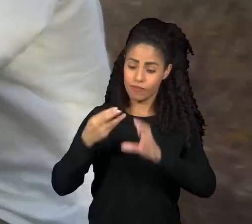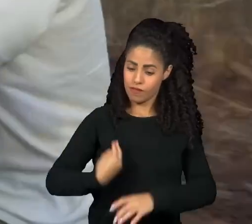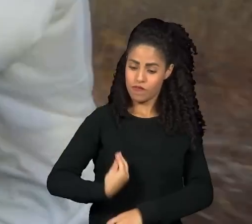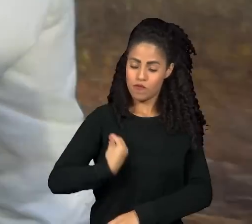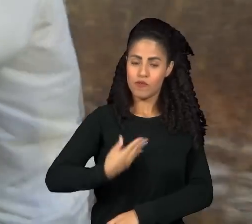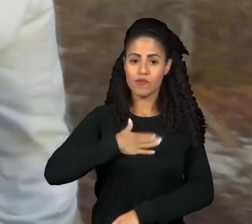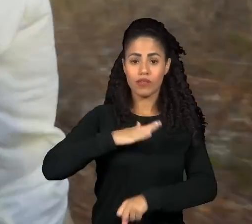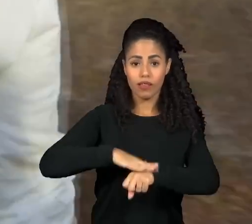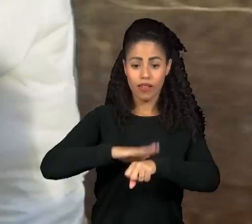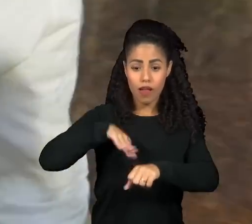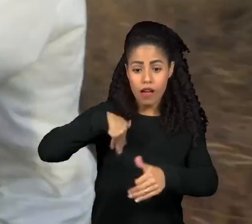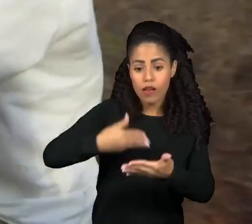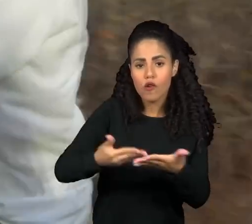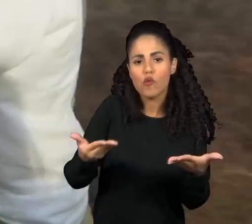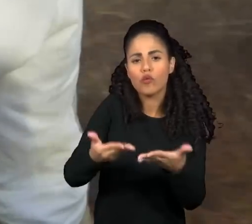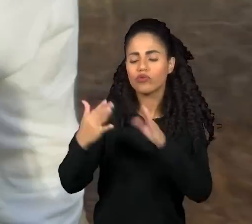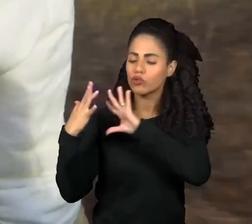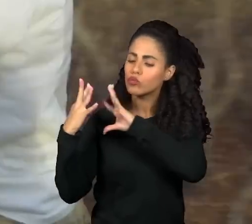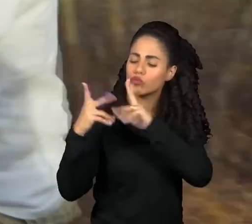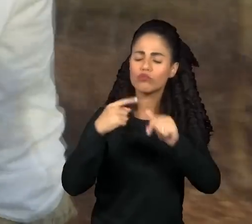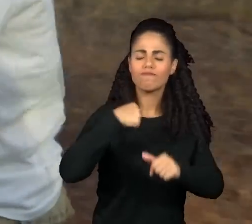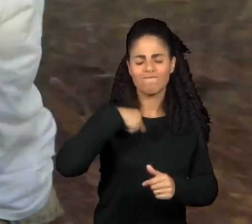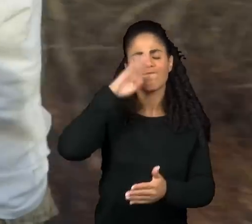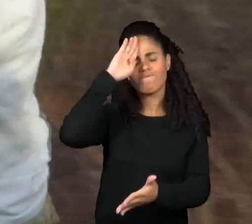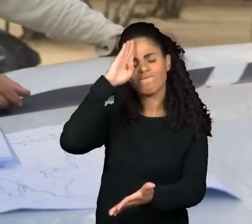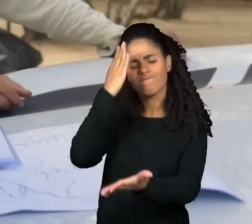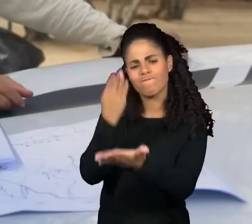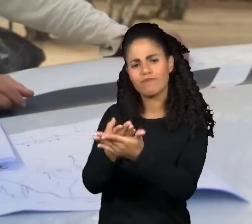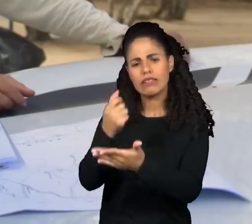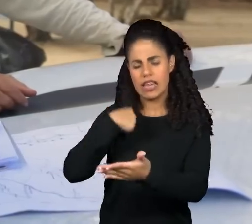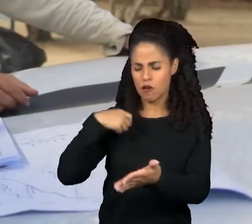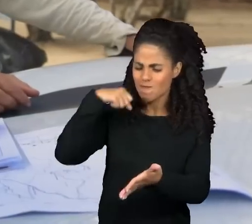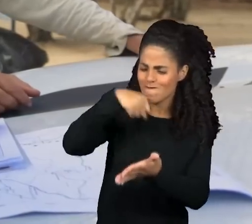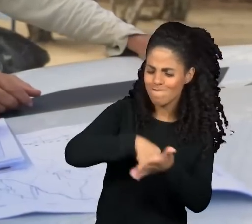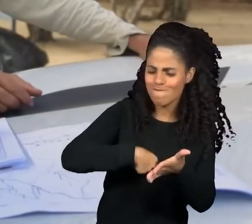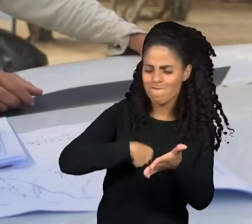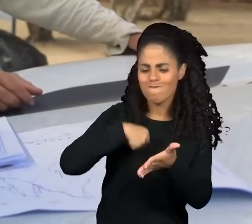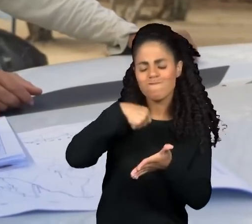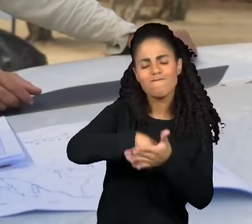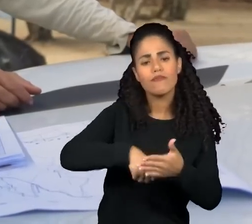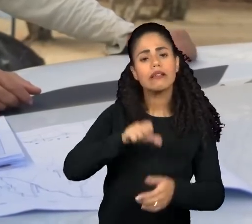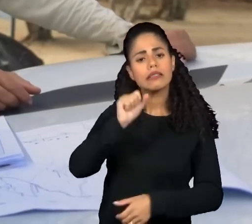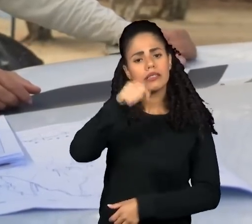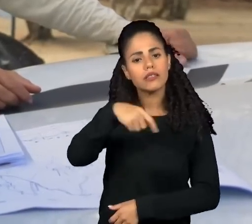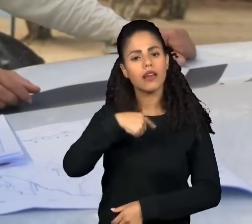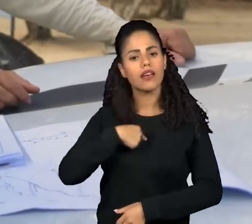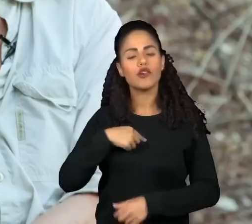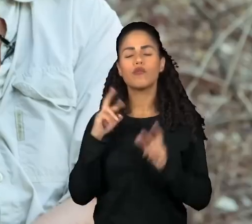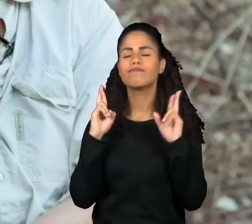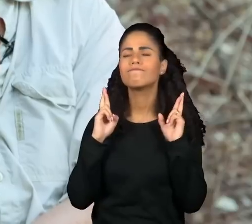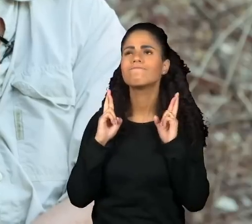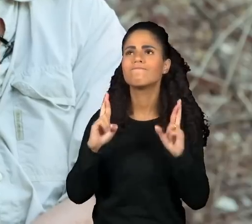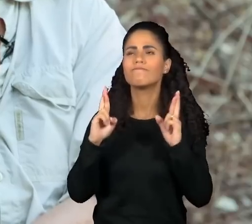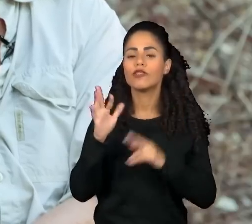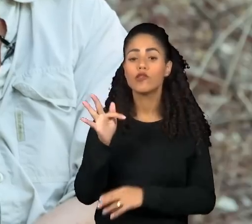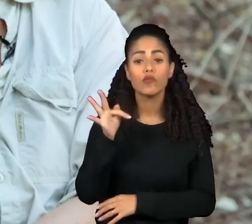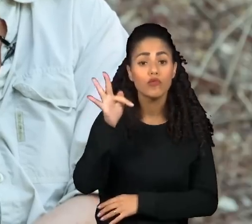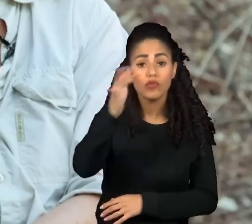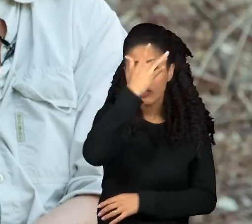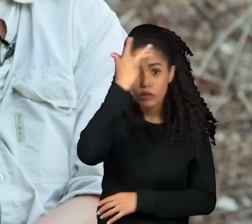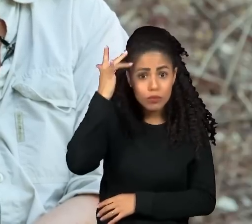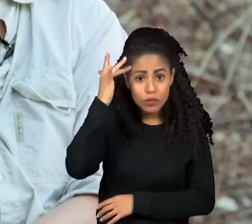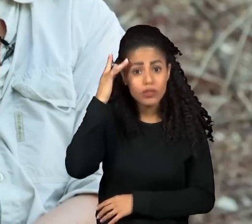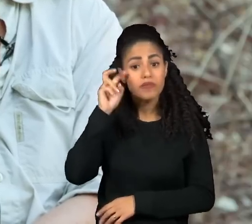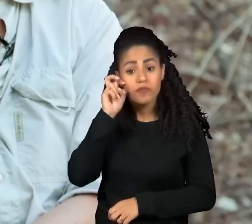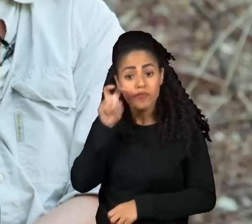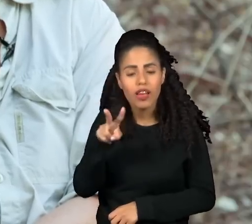vida. Por tudo aquilo que eu acredito, que eu luto, e que eu espero que as pessoas vejam, né? Tenham